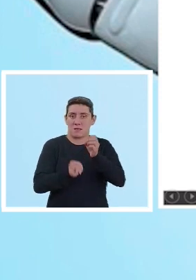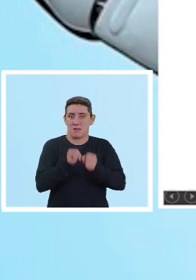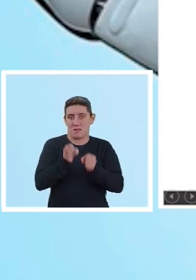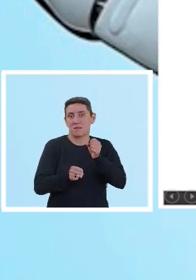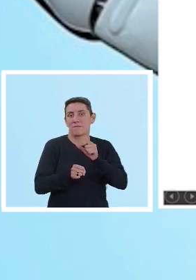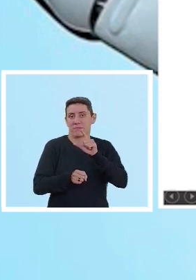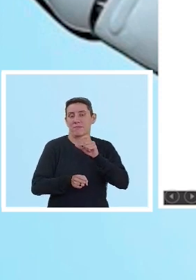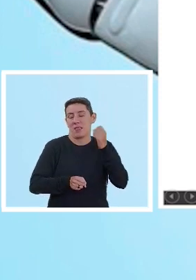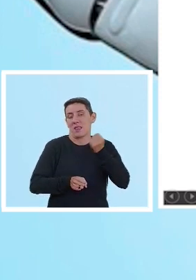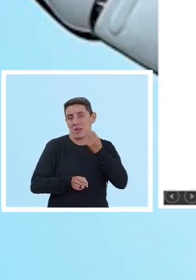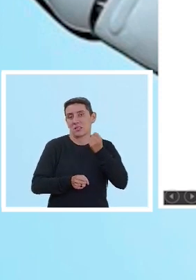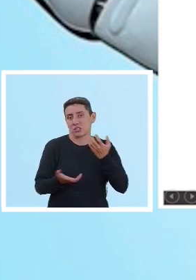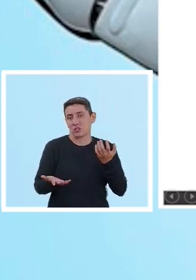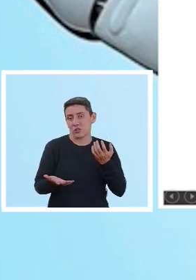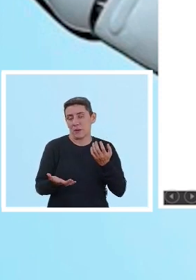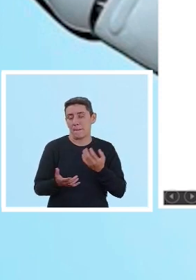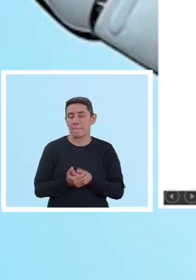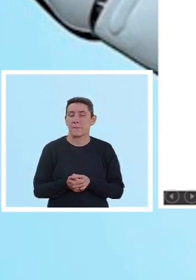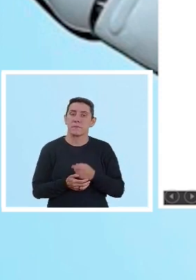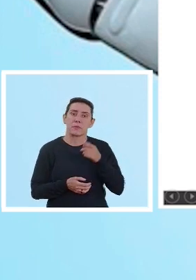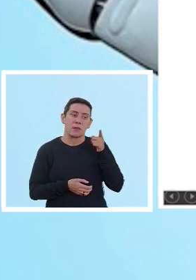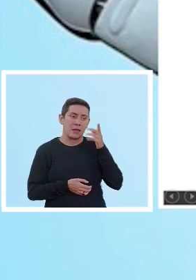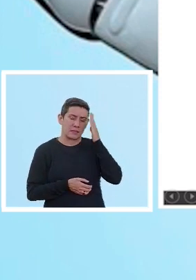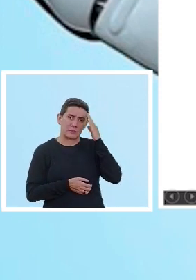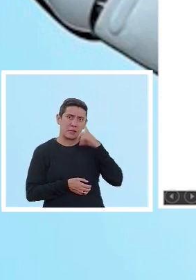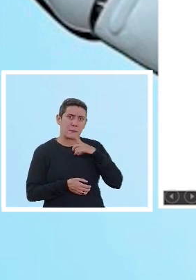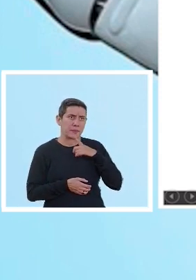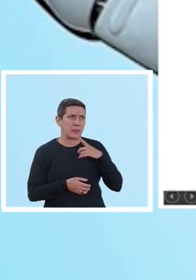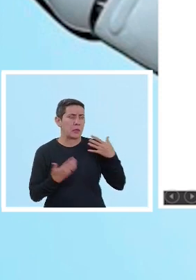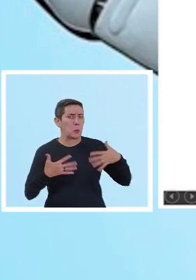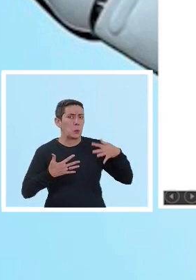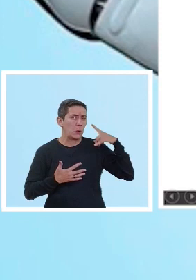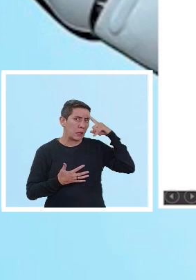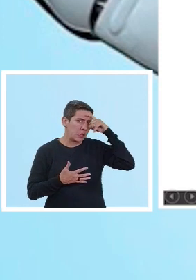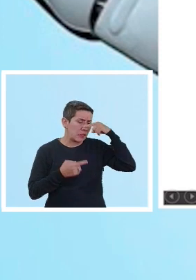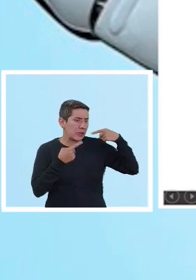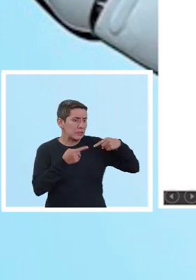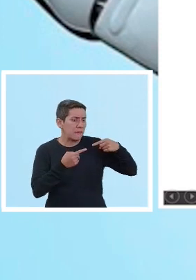principais desafios na execução desse projeto tão multidisciplinar